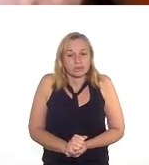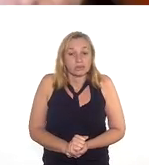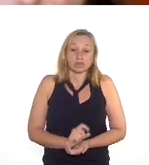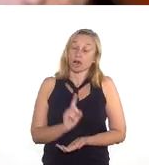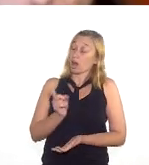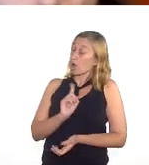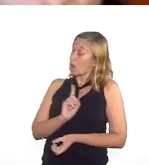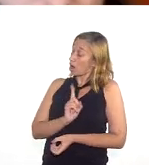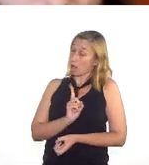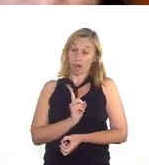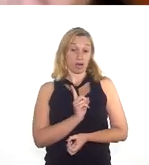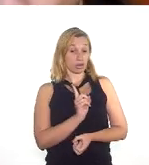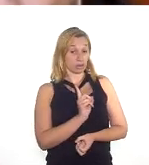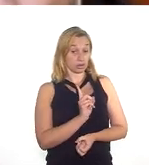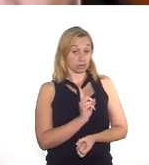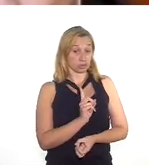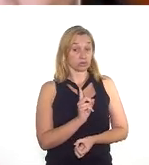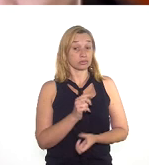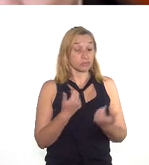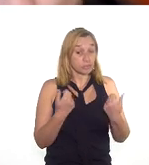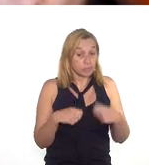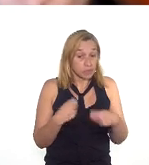Não, precisa passar pela...